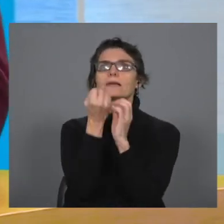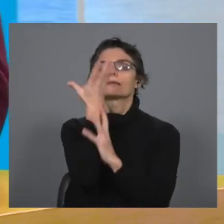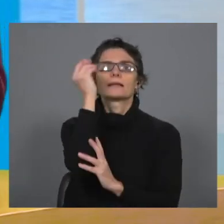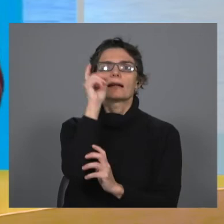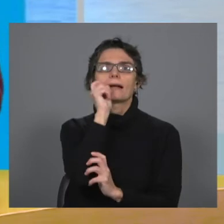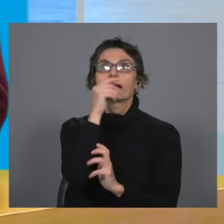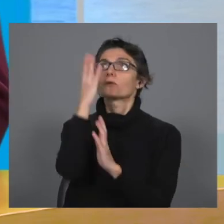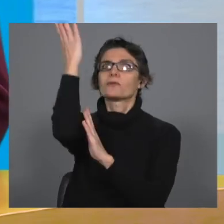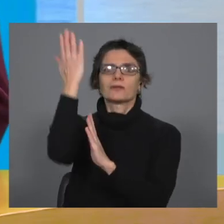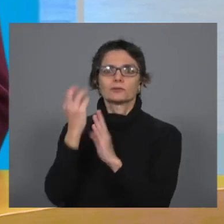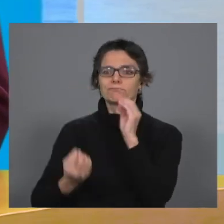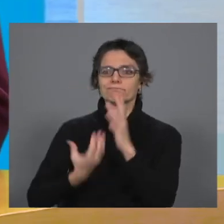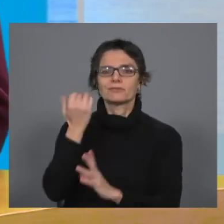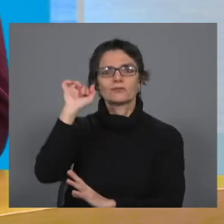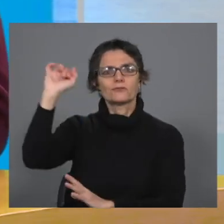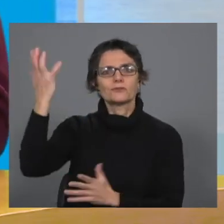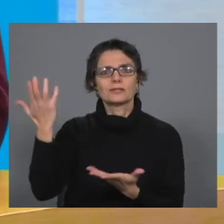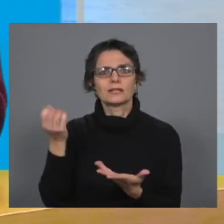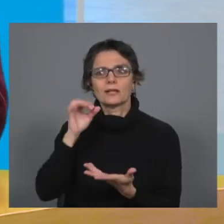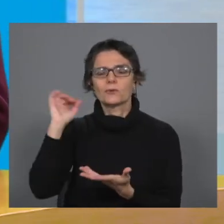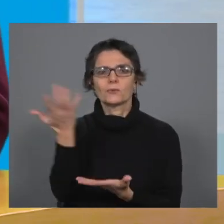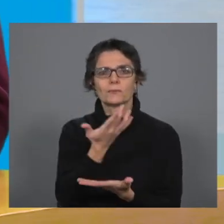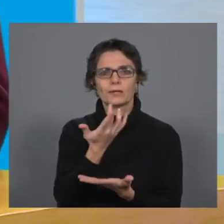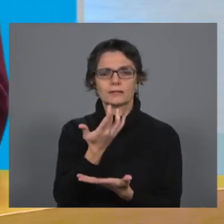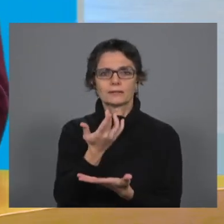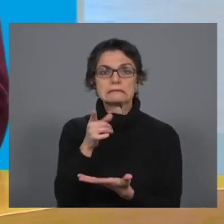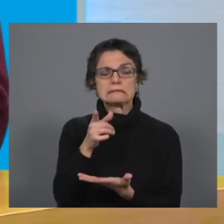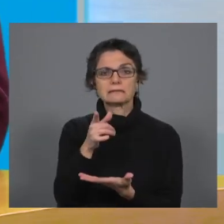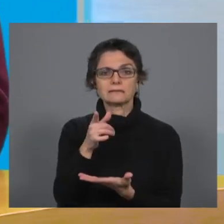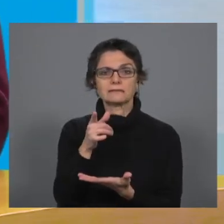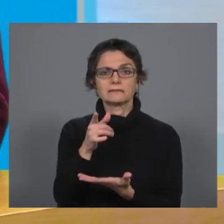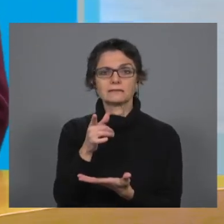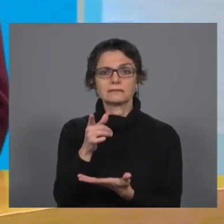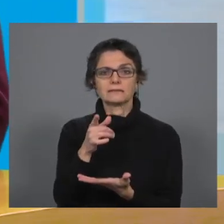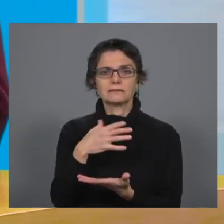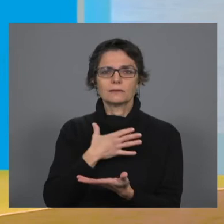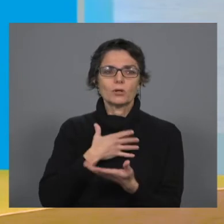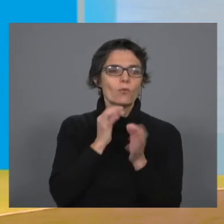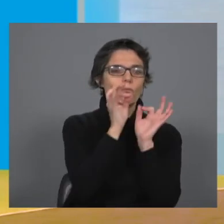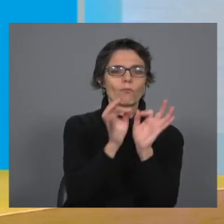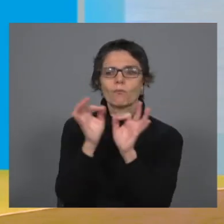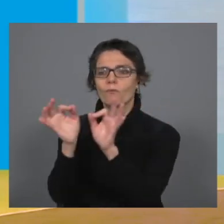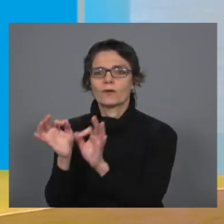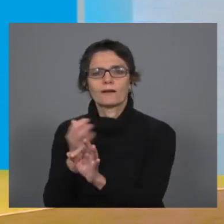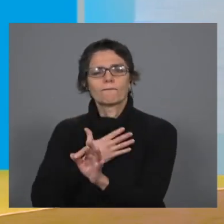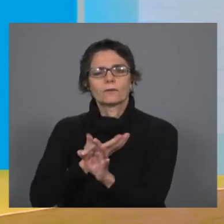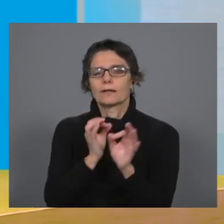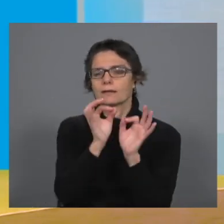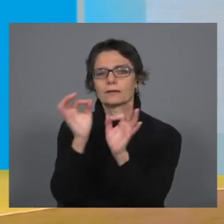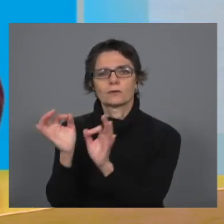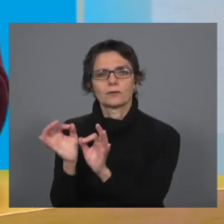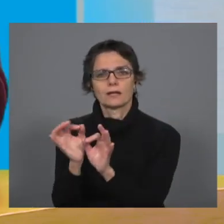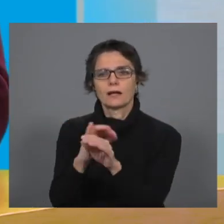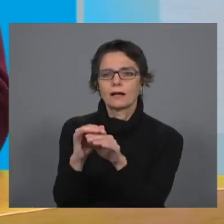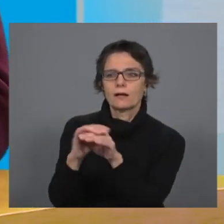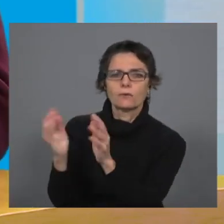numa dimensão como o Papa propõe na Laudato Si, de uma ecologia integral. Portanto, de um cuidado precisamente desta cura dos